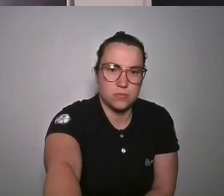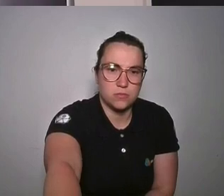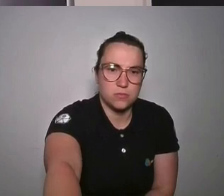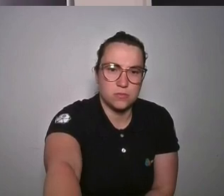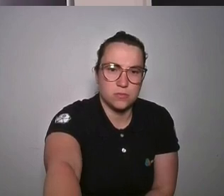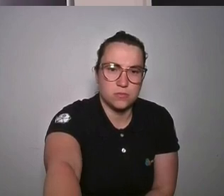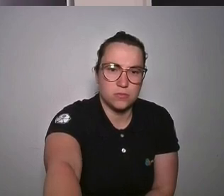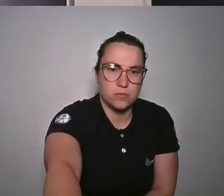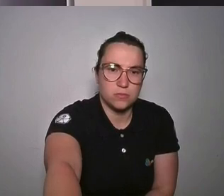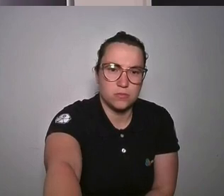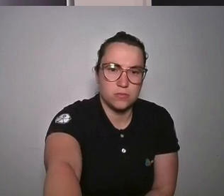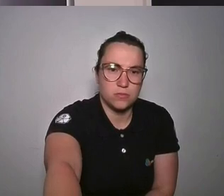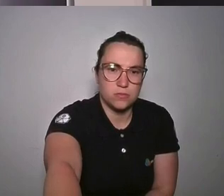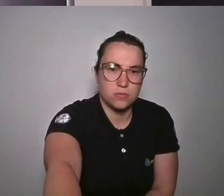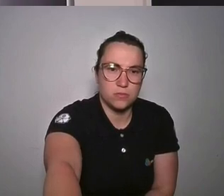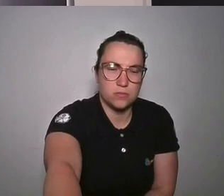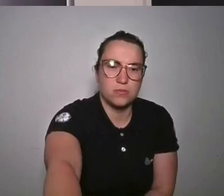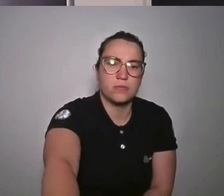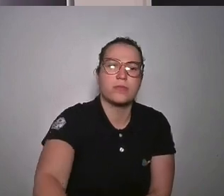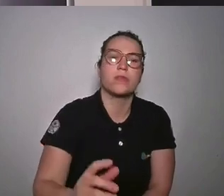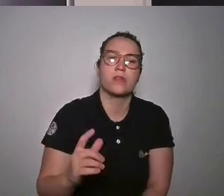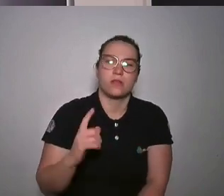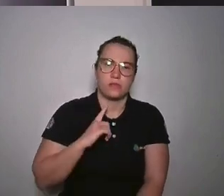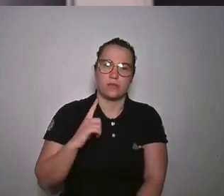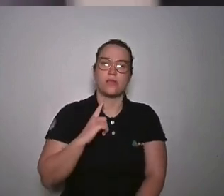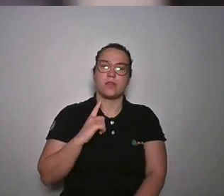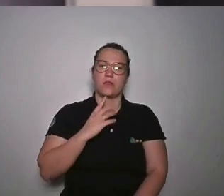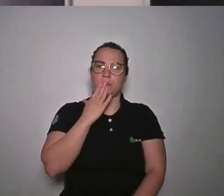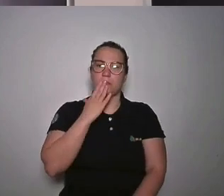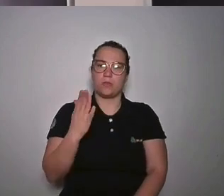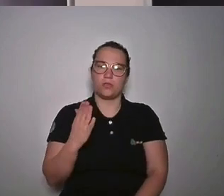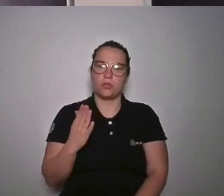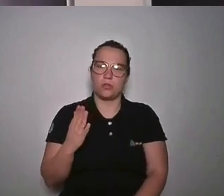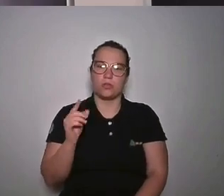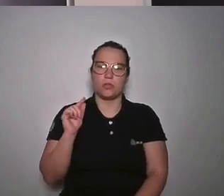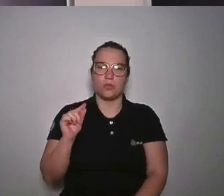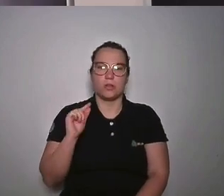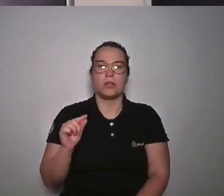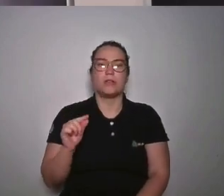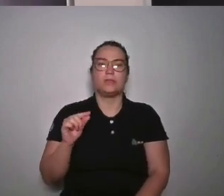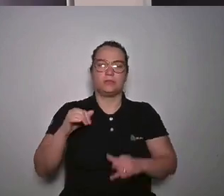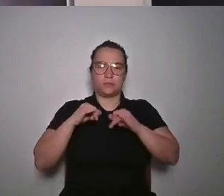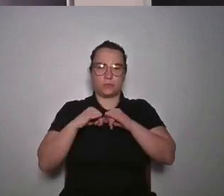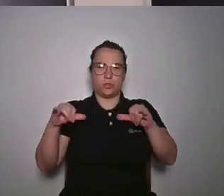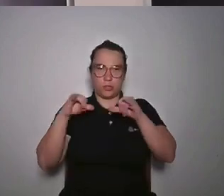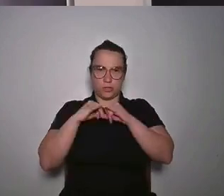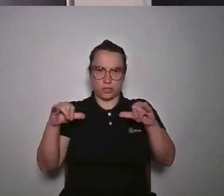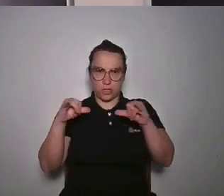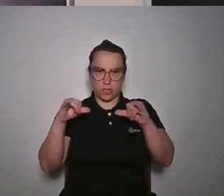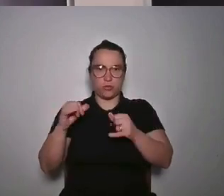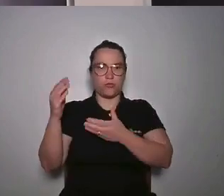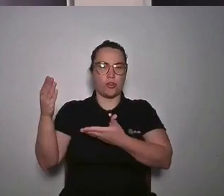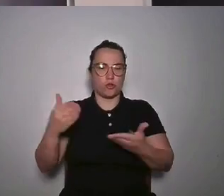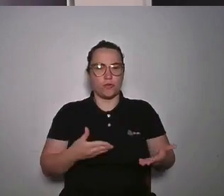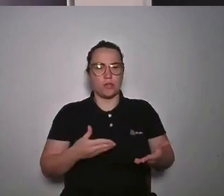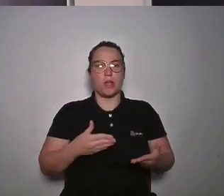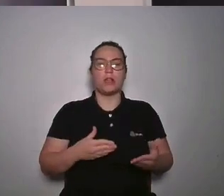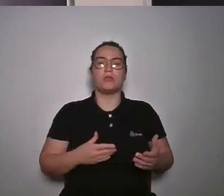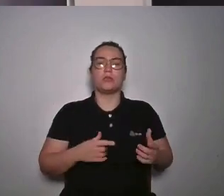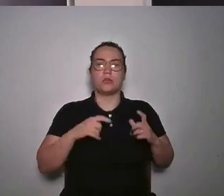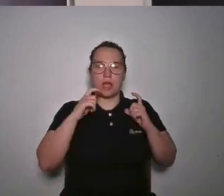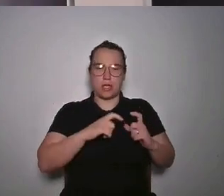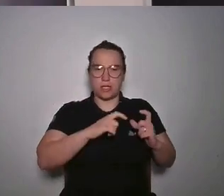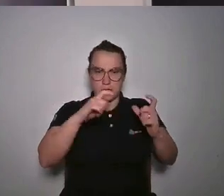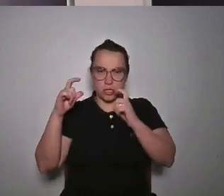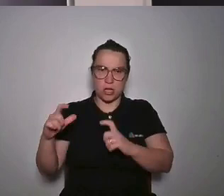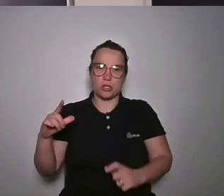Então, assim, foi notificado, foi dado publicidade, foi convidado as entidades para que